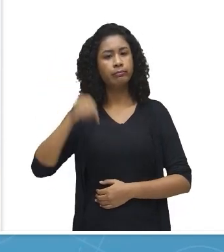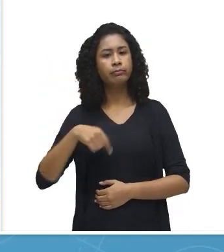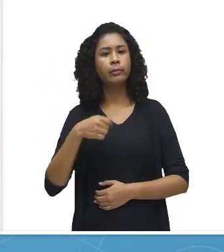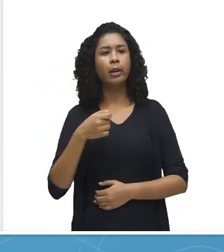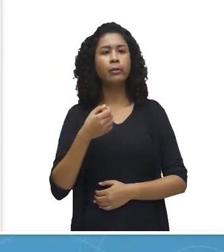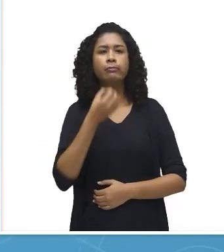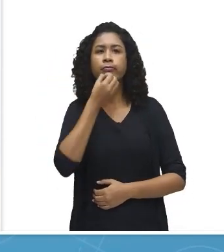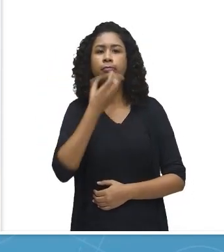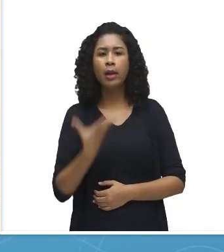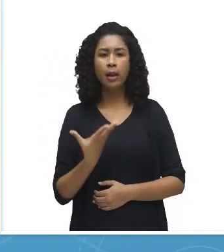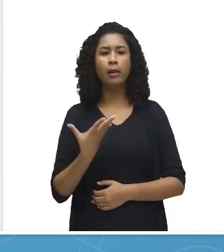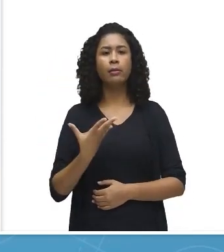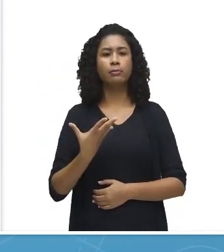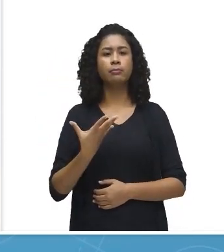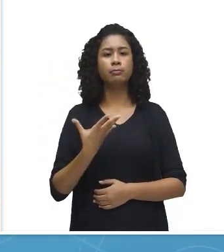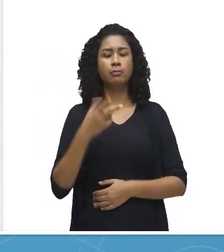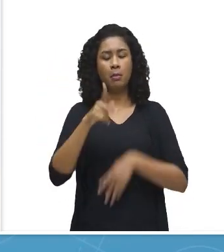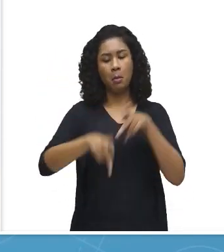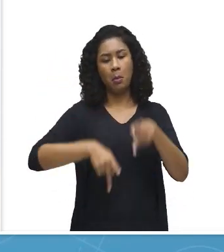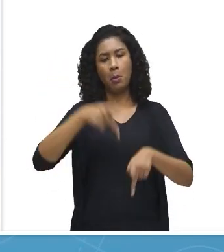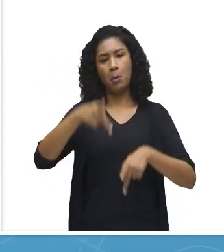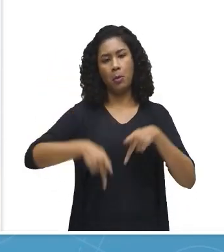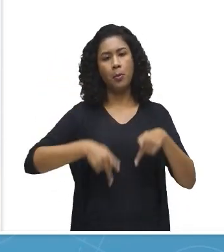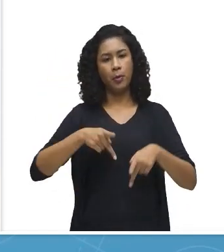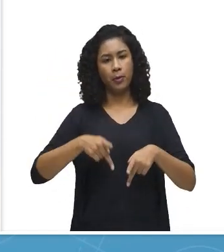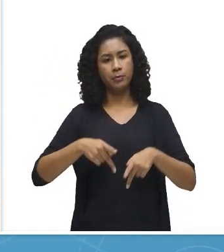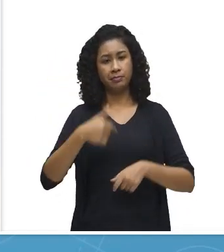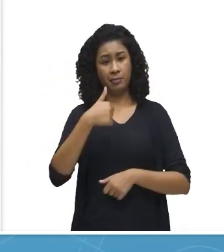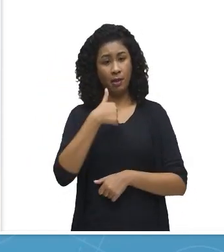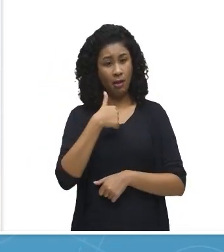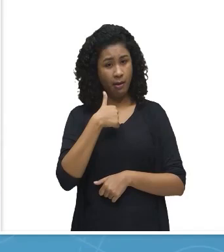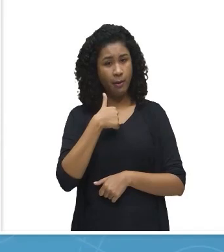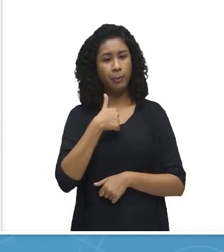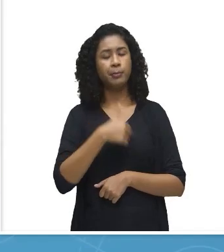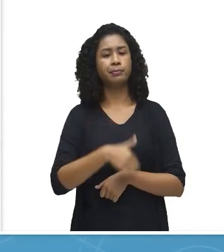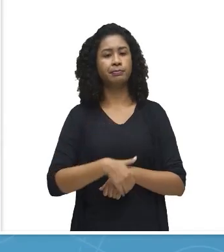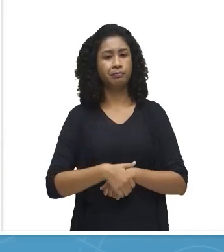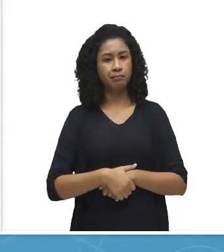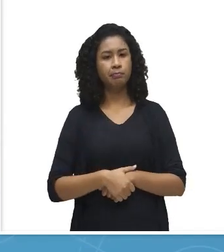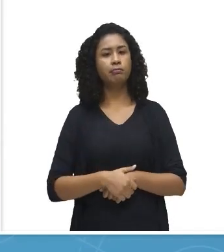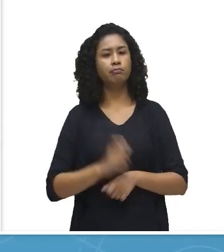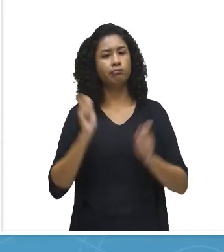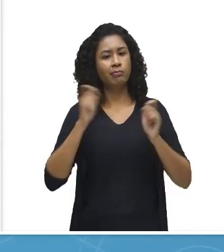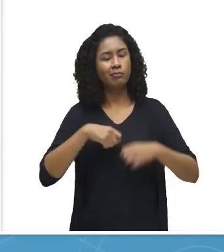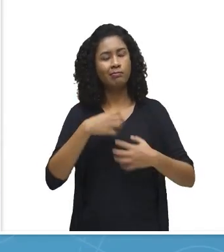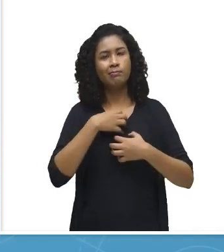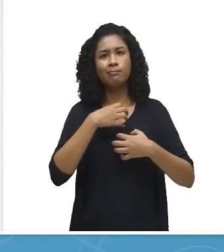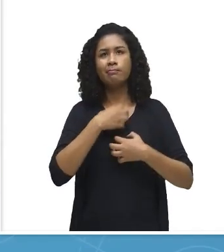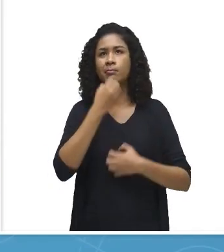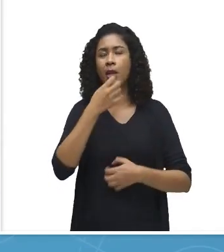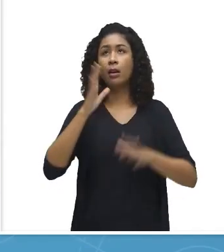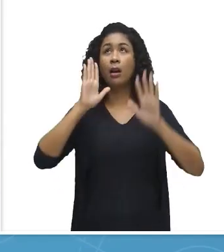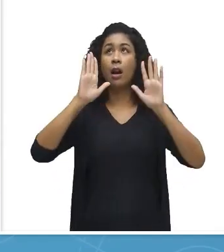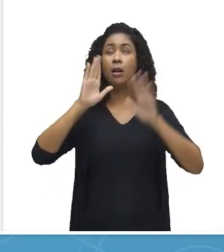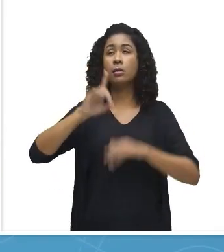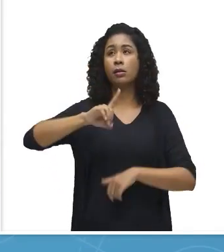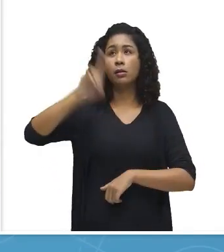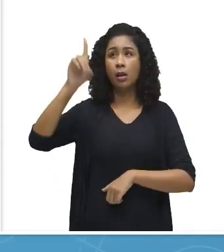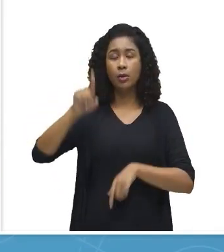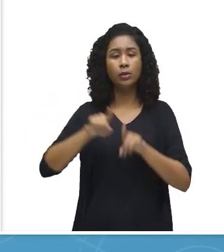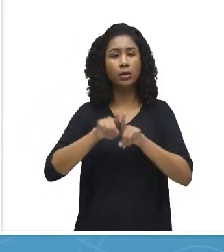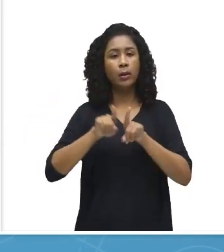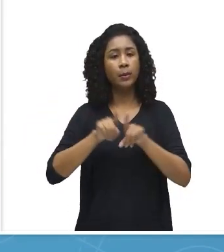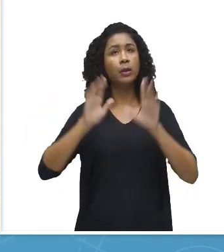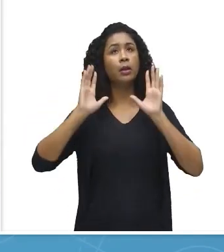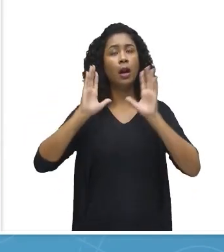humanidade. Eu tive o privilégio, graças a Deus e à ciência,